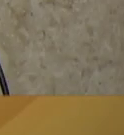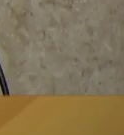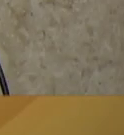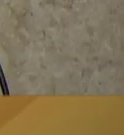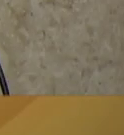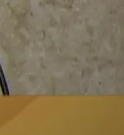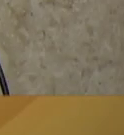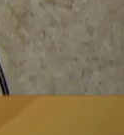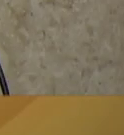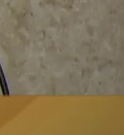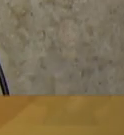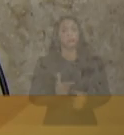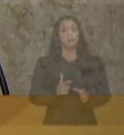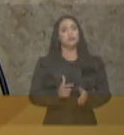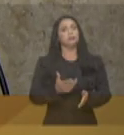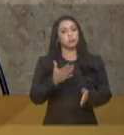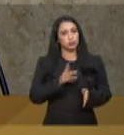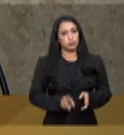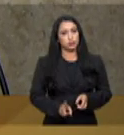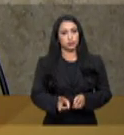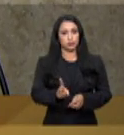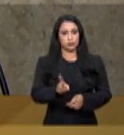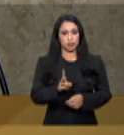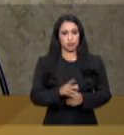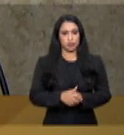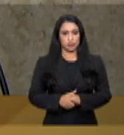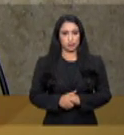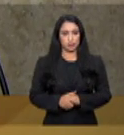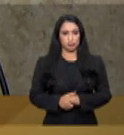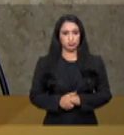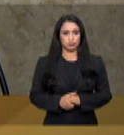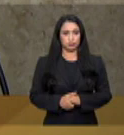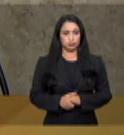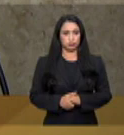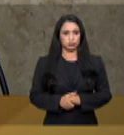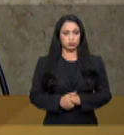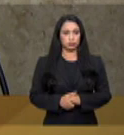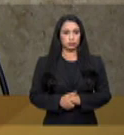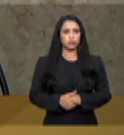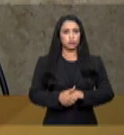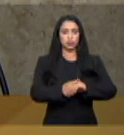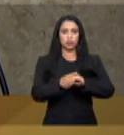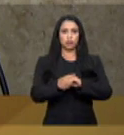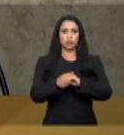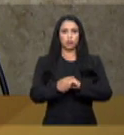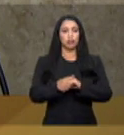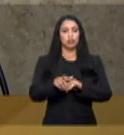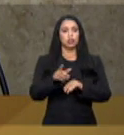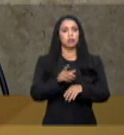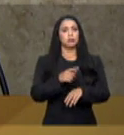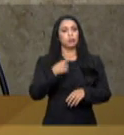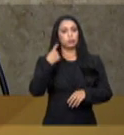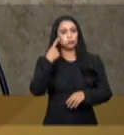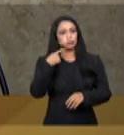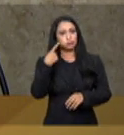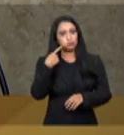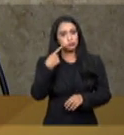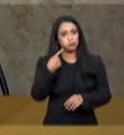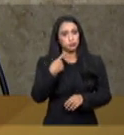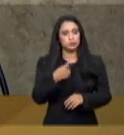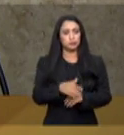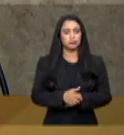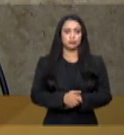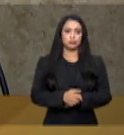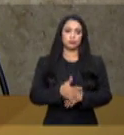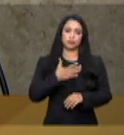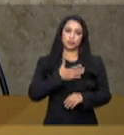declaração, que é o doutor Ilo dos Santos e a doutora Retoma Isabel a sessão Derzi. No plenário físico do STF, o ministro